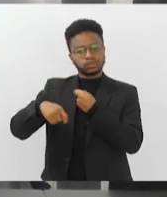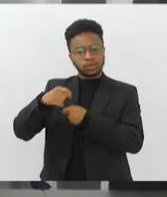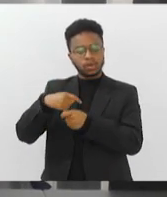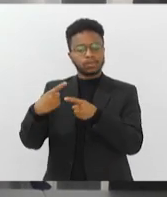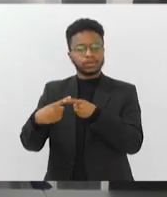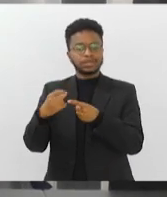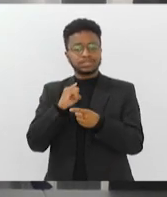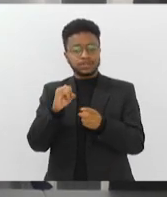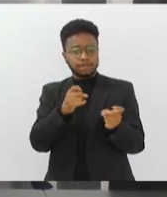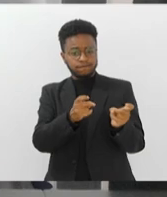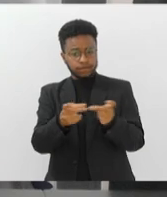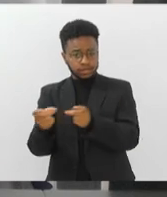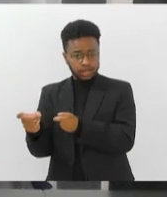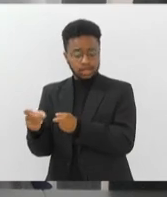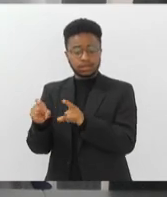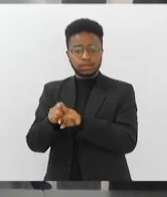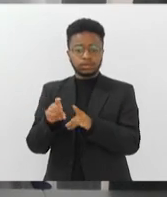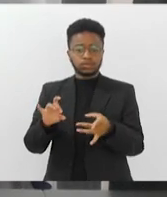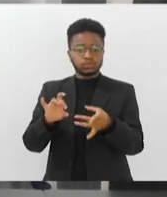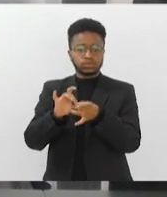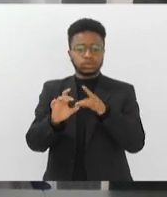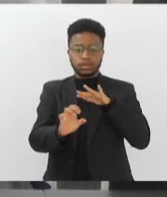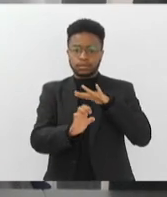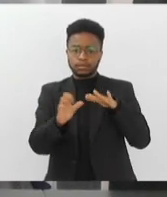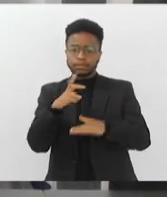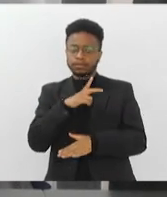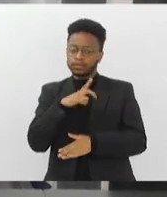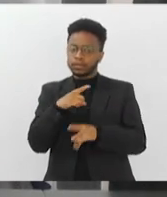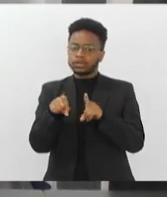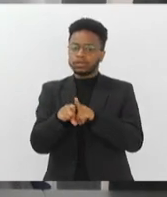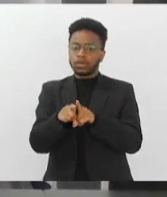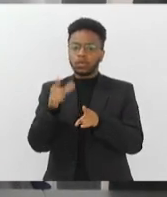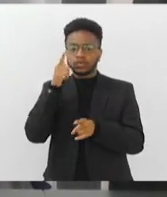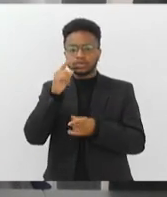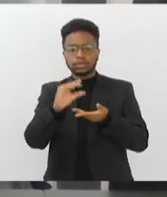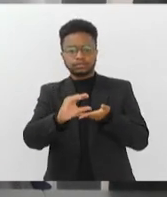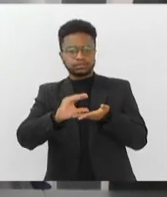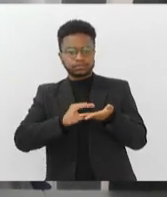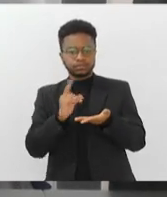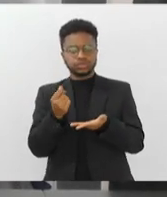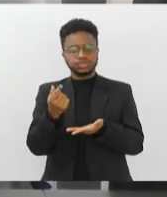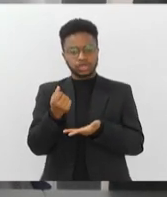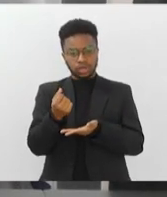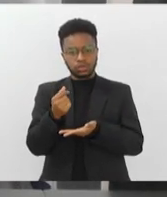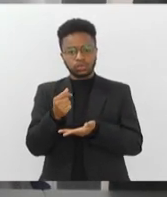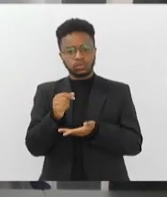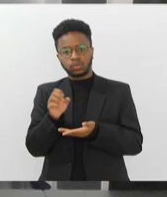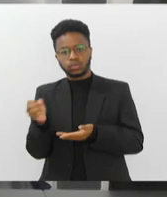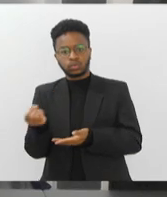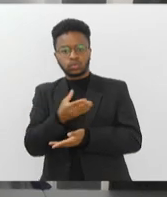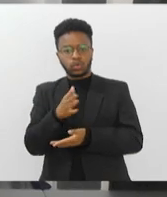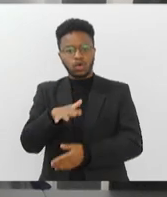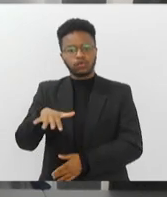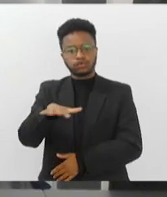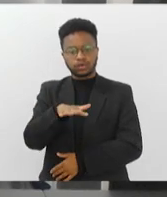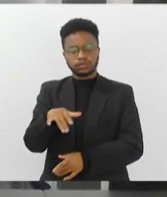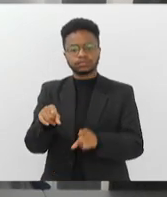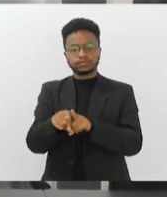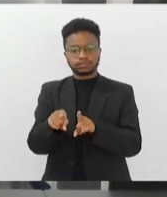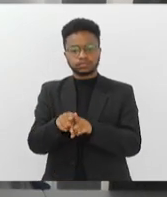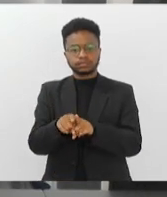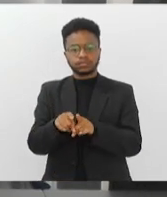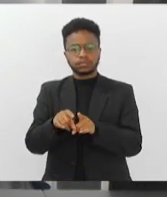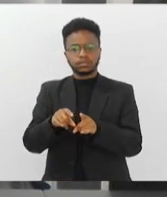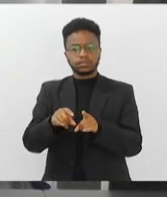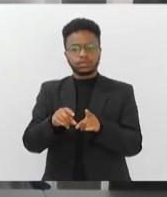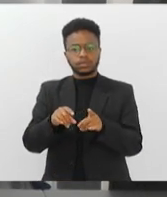comercializados com a iniciativa privada, isso vai auferir receita numa vertente nova e desvinculada